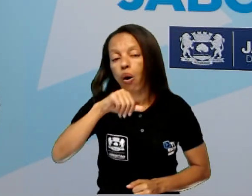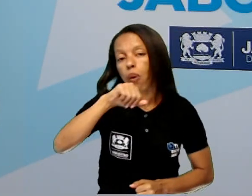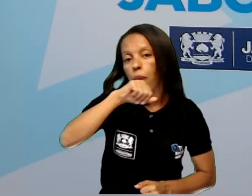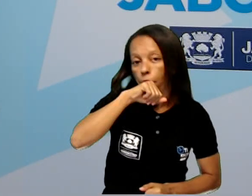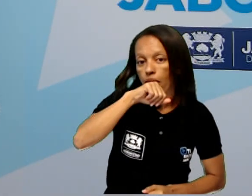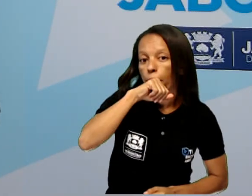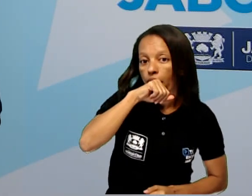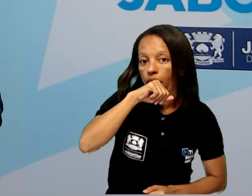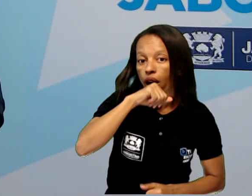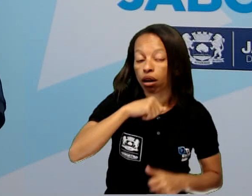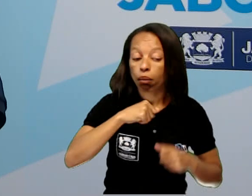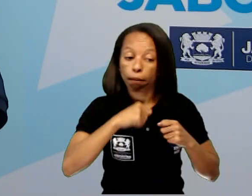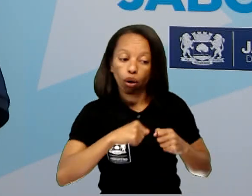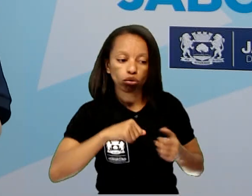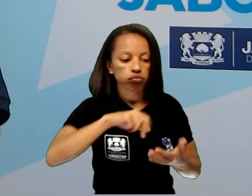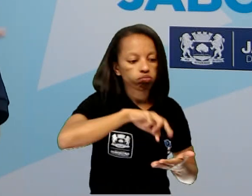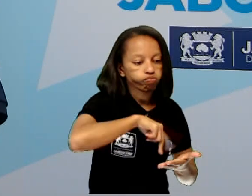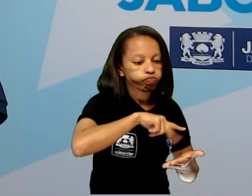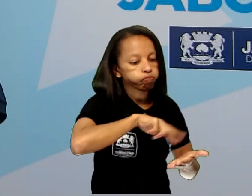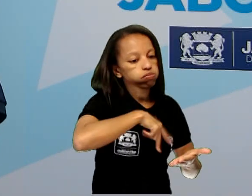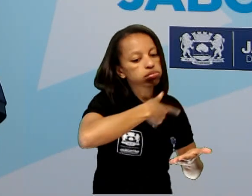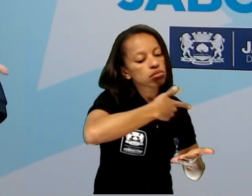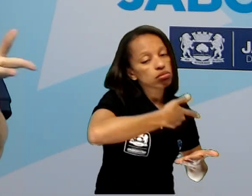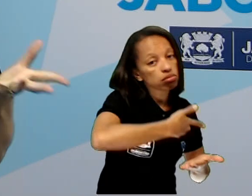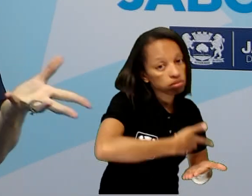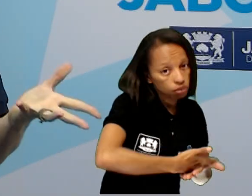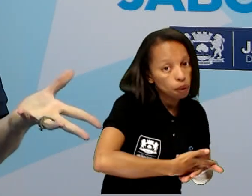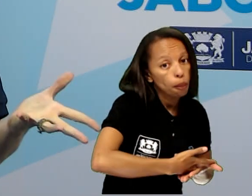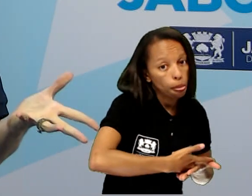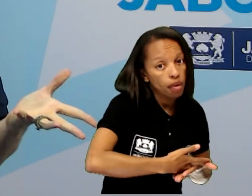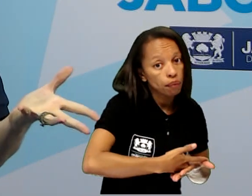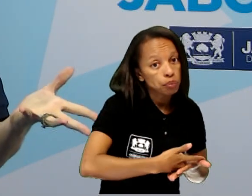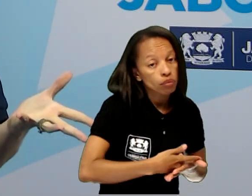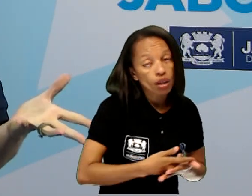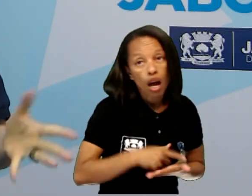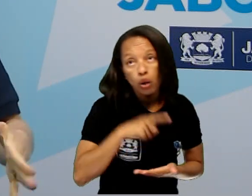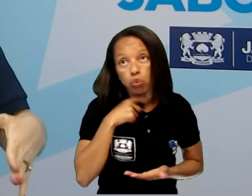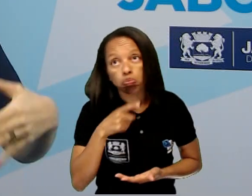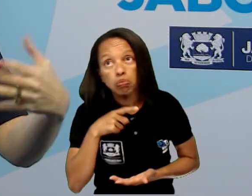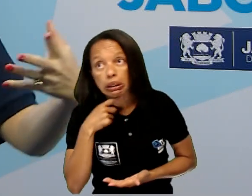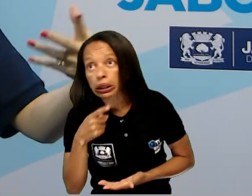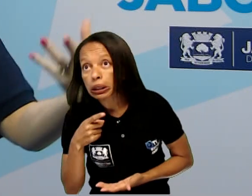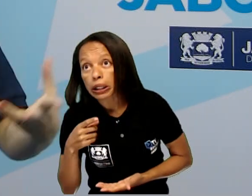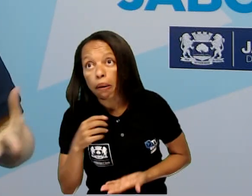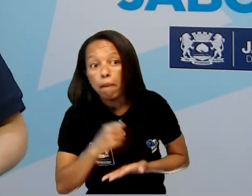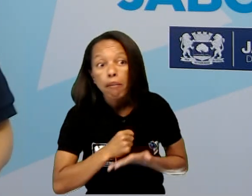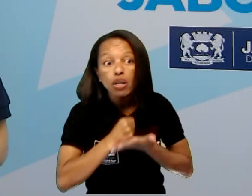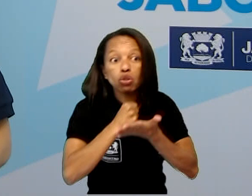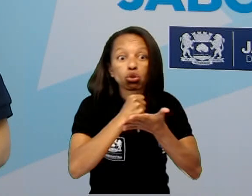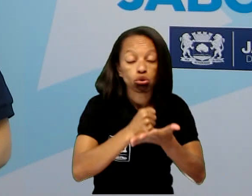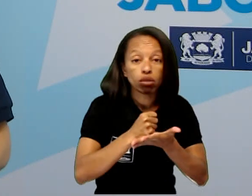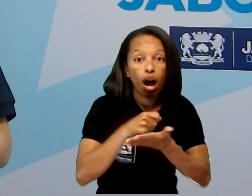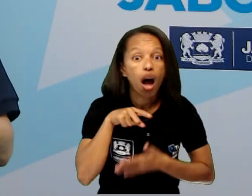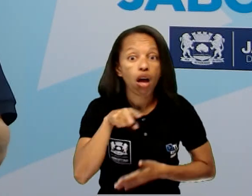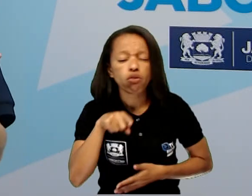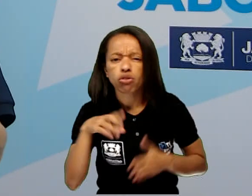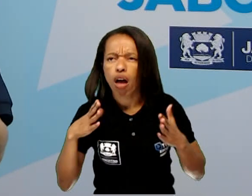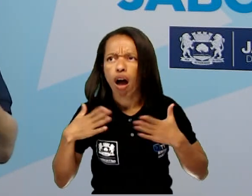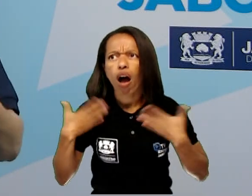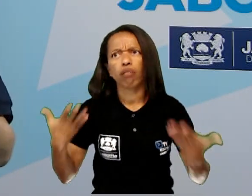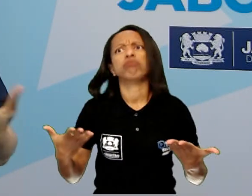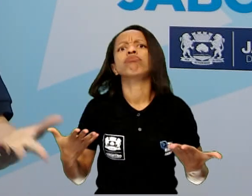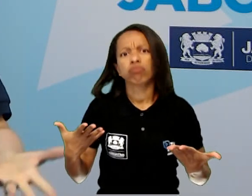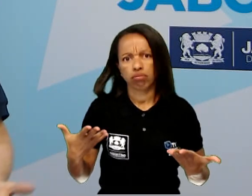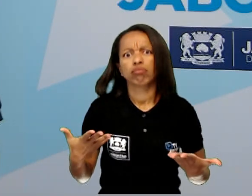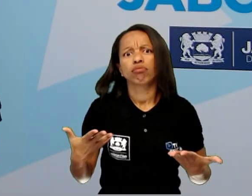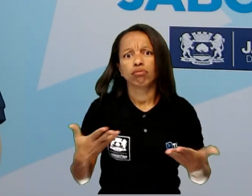você pode se desequilibrar e não ter alguém ali para lhe socorrer, não é? E você ficar assim, assustado e causar